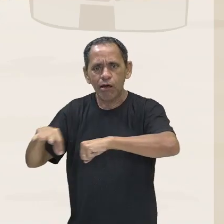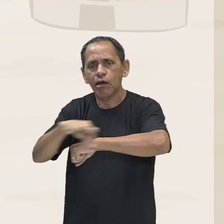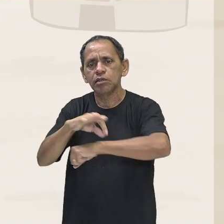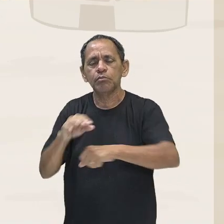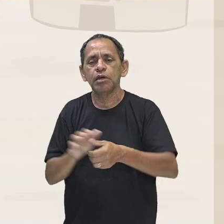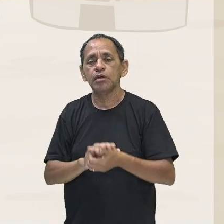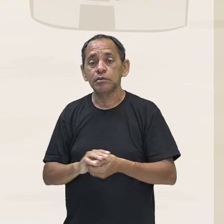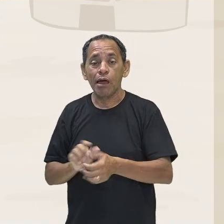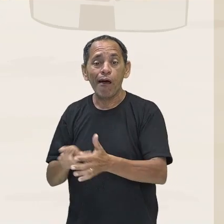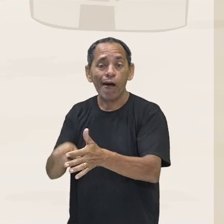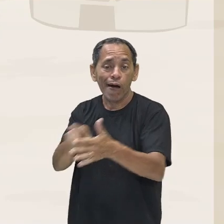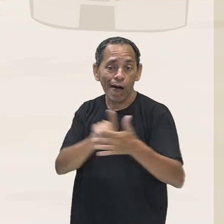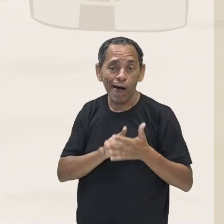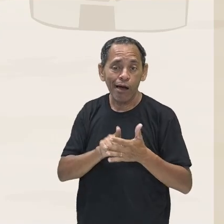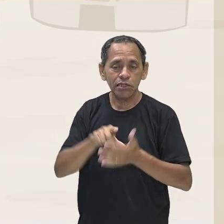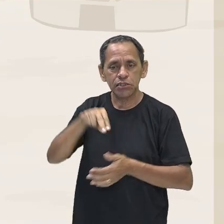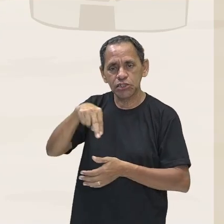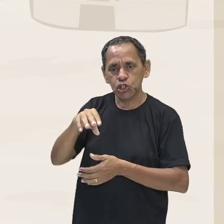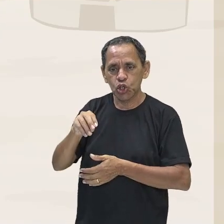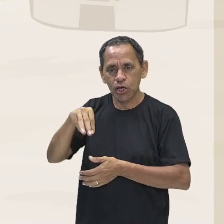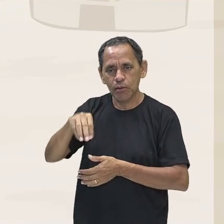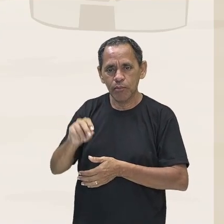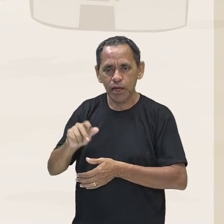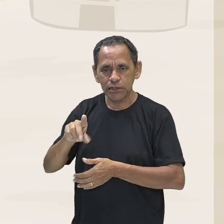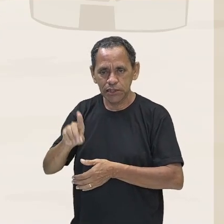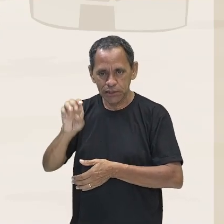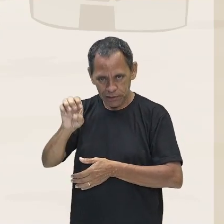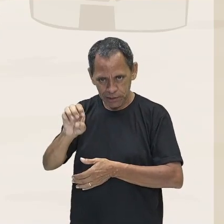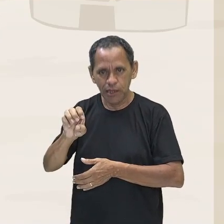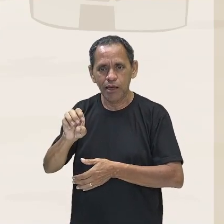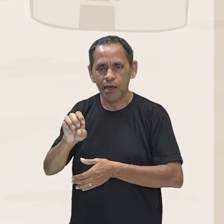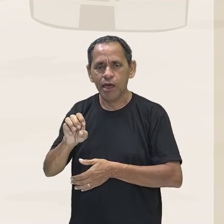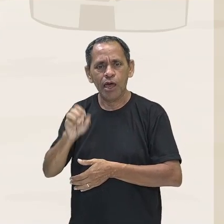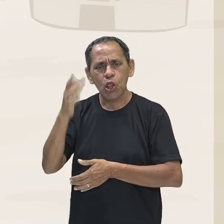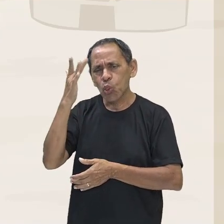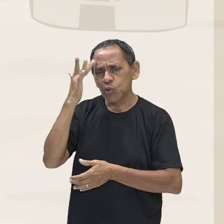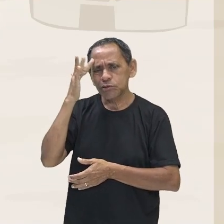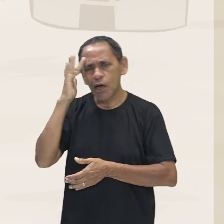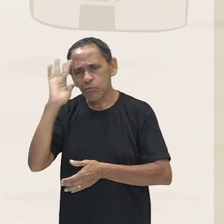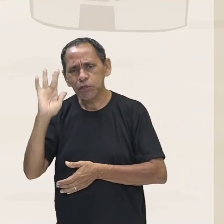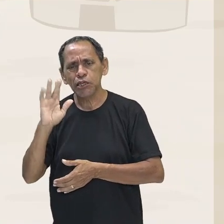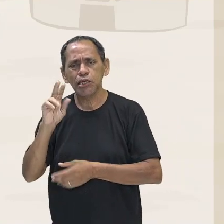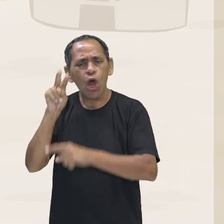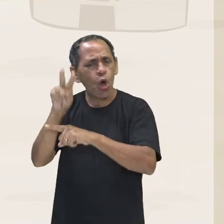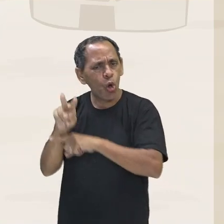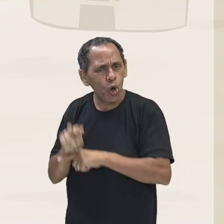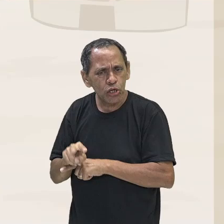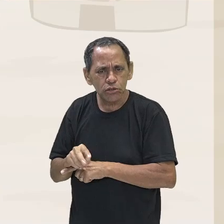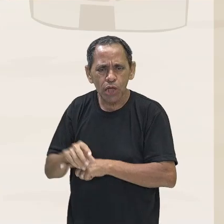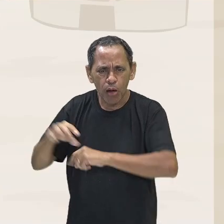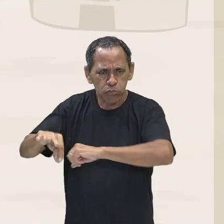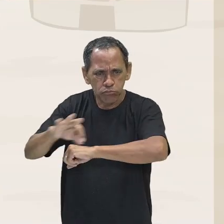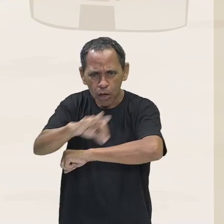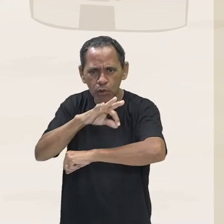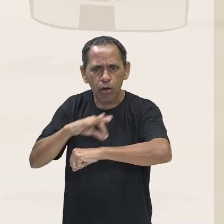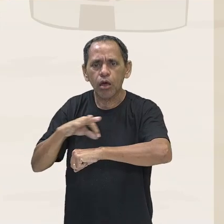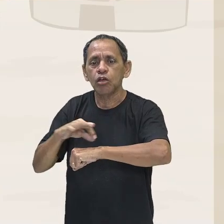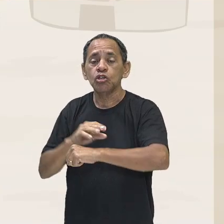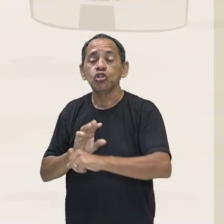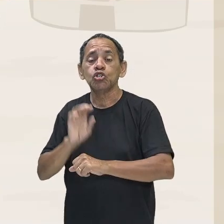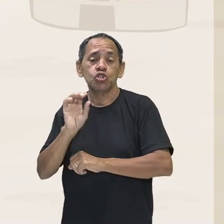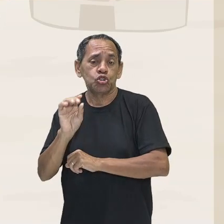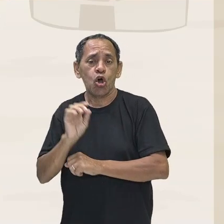nômade, não sabia plantar, não sabia criar, só sabia coletar, caçar e pescar, ele